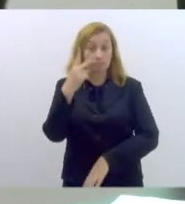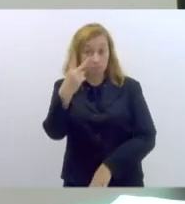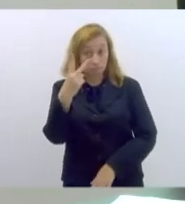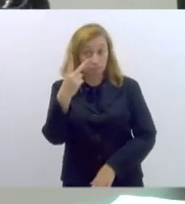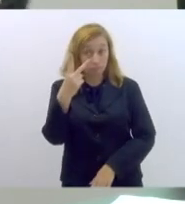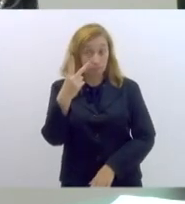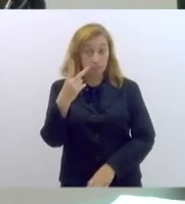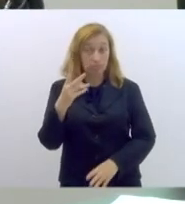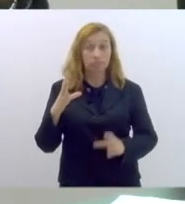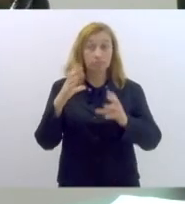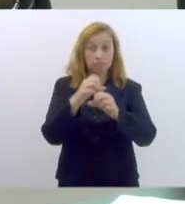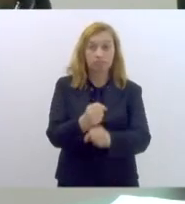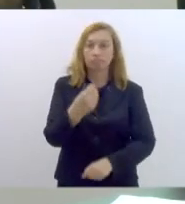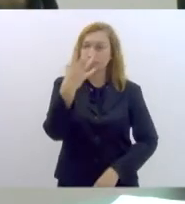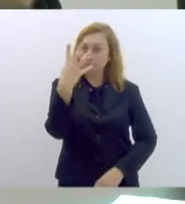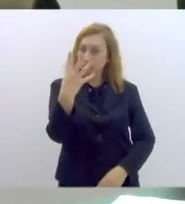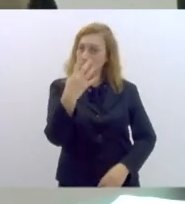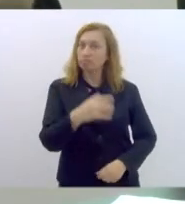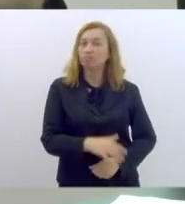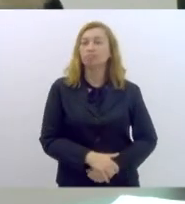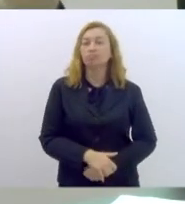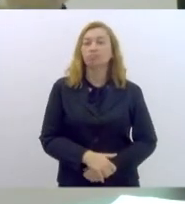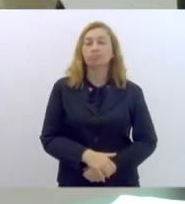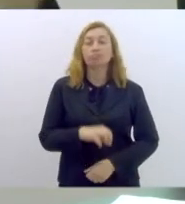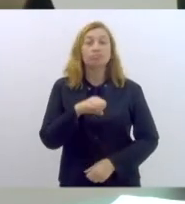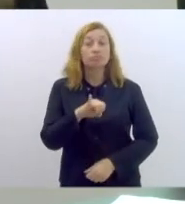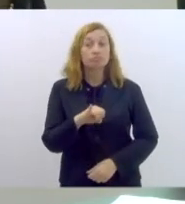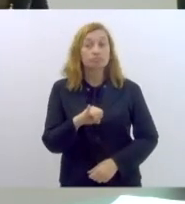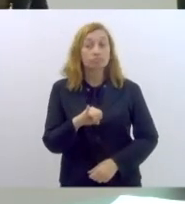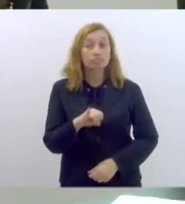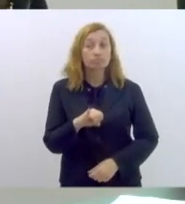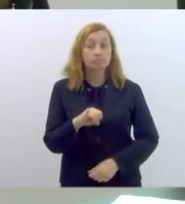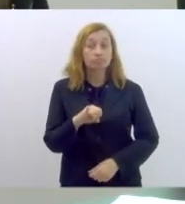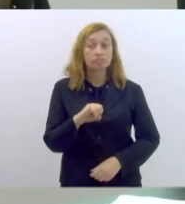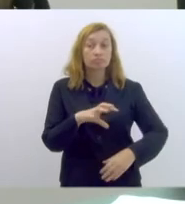são 4. Se for capar